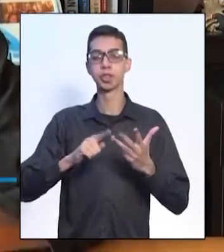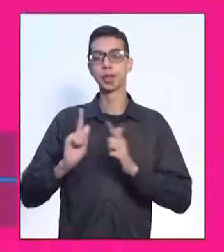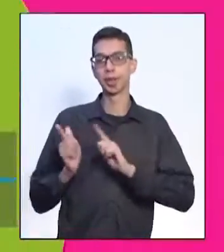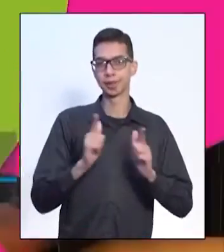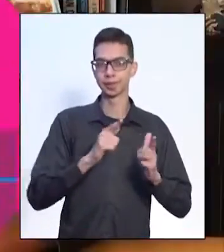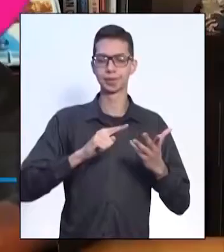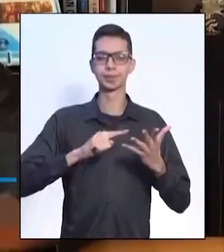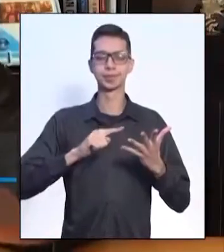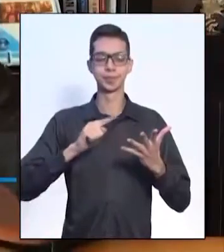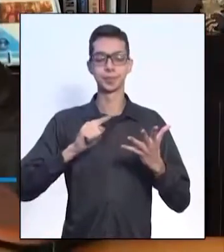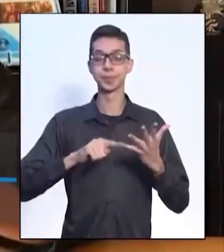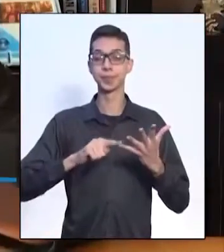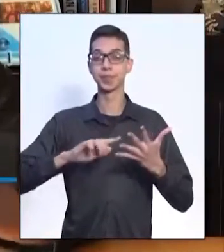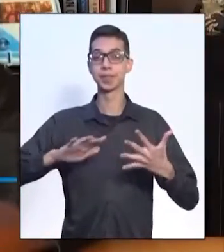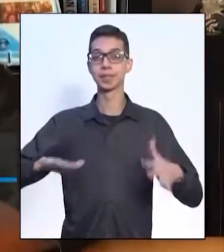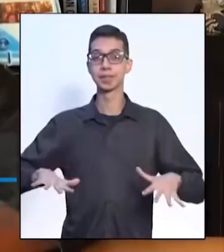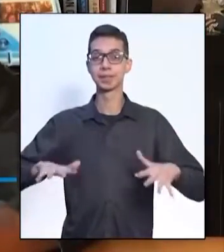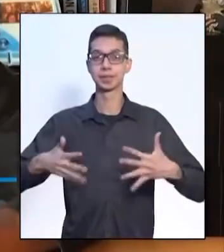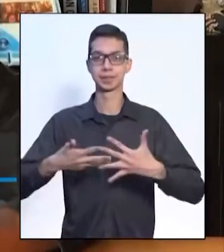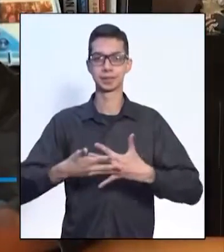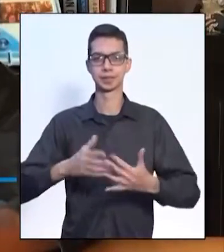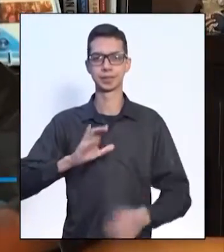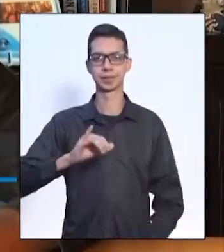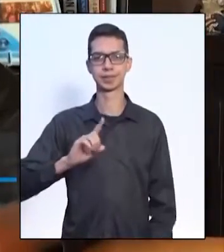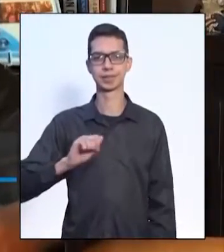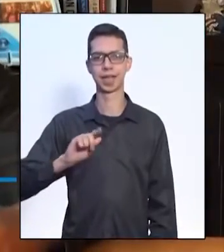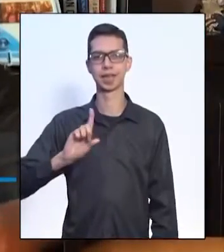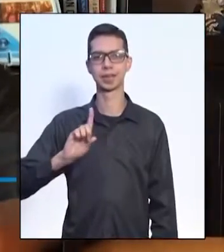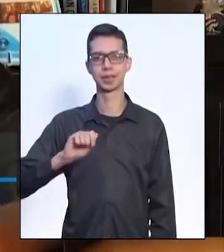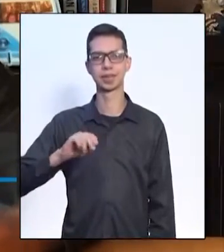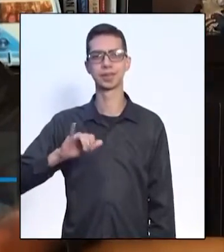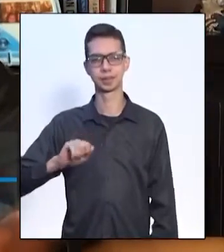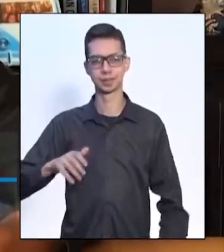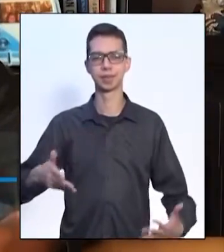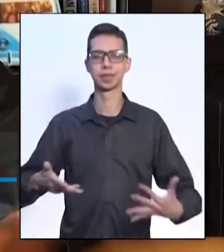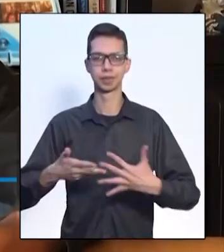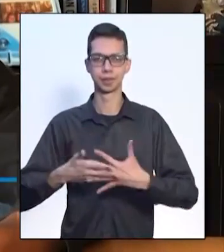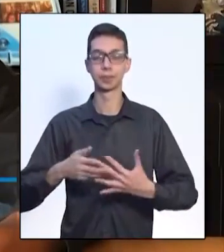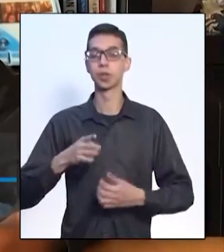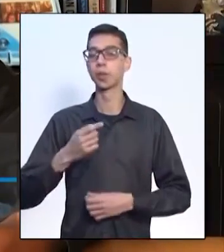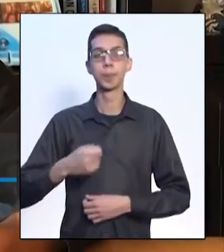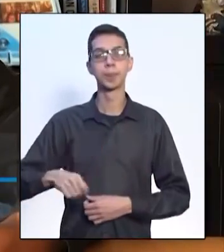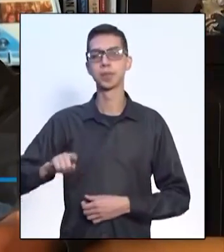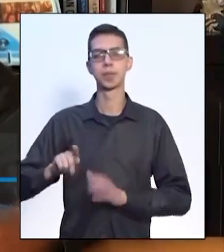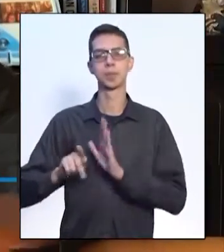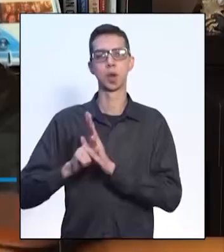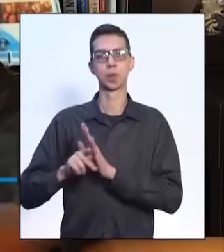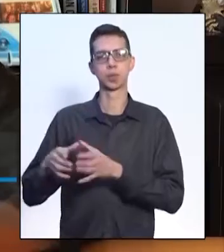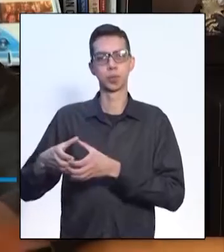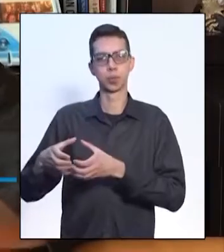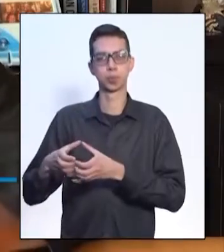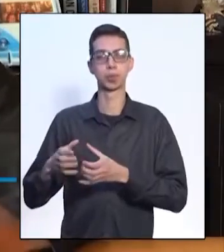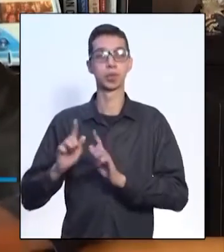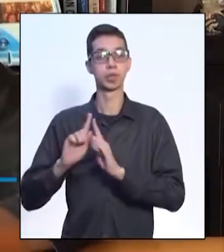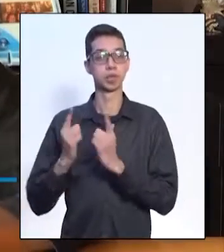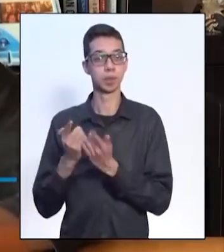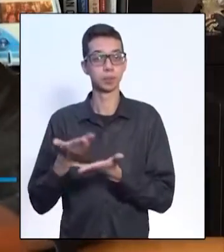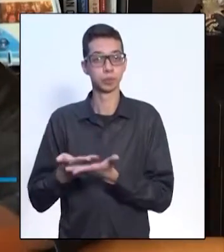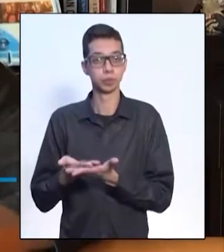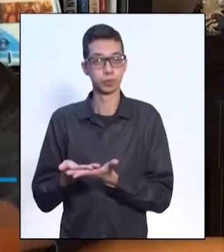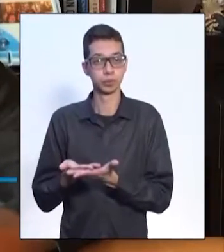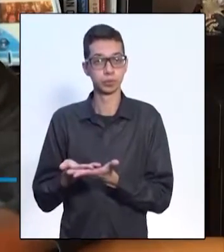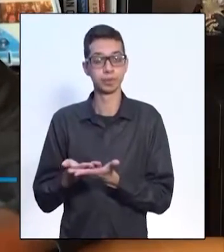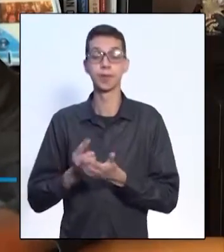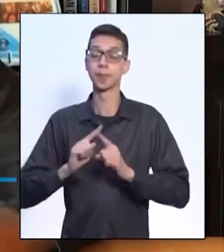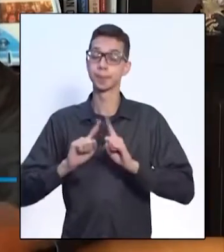cidadania. Vocês não precisam necessariamente fazer parte de uma chapa de um grêmio estudantil, mas se envolver com os trabalhos